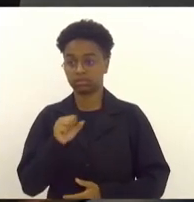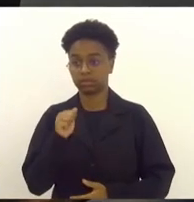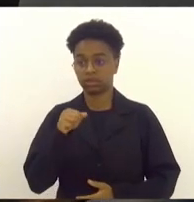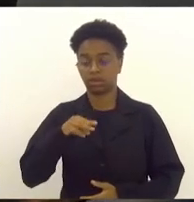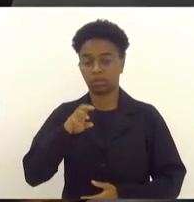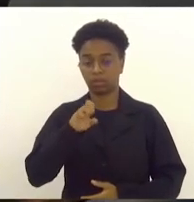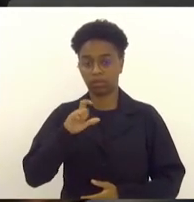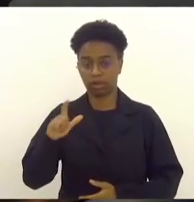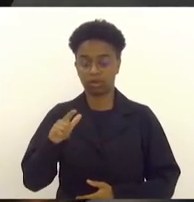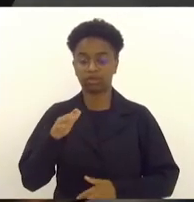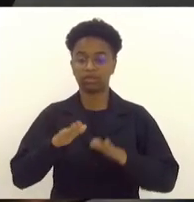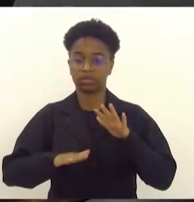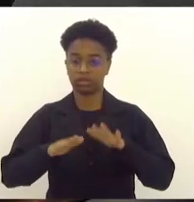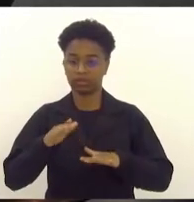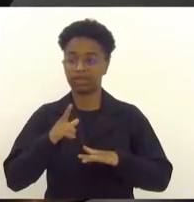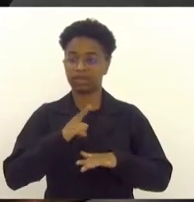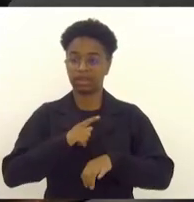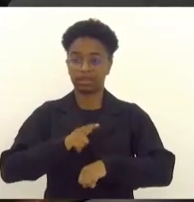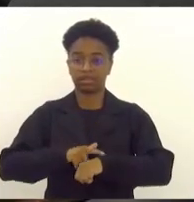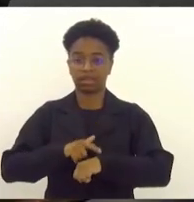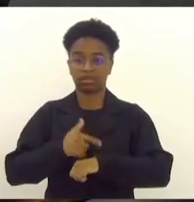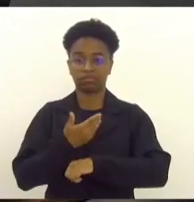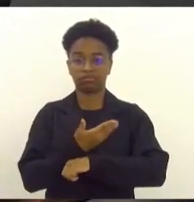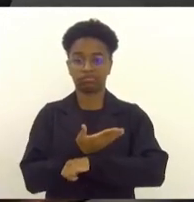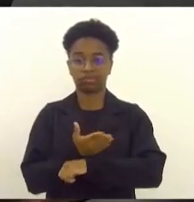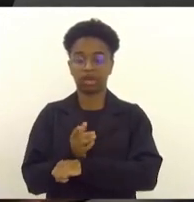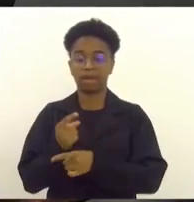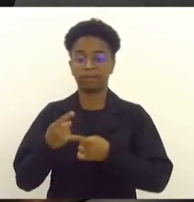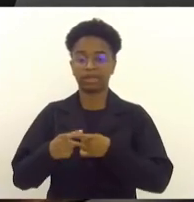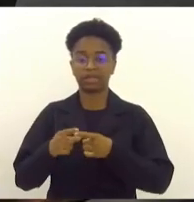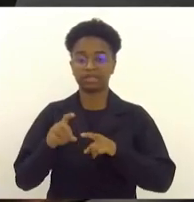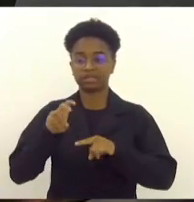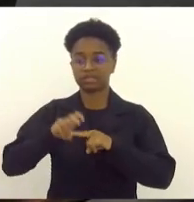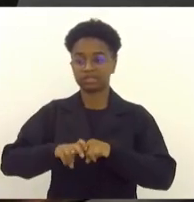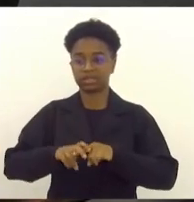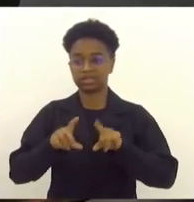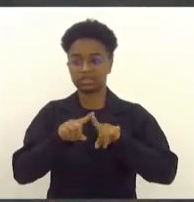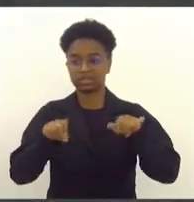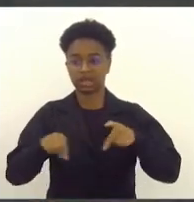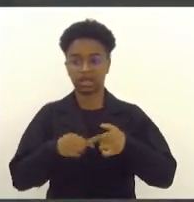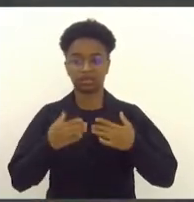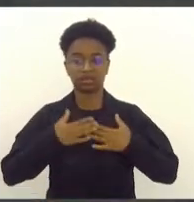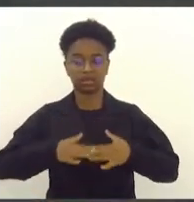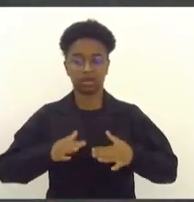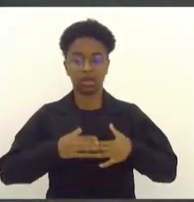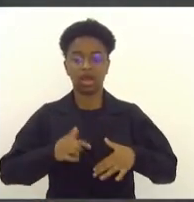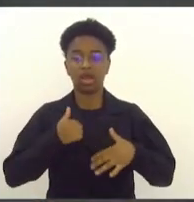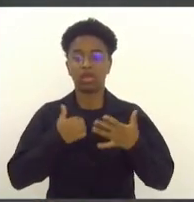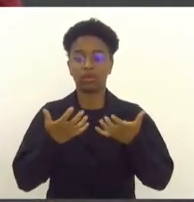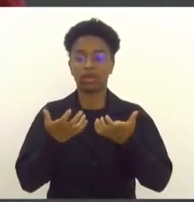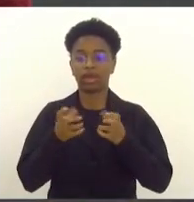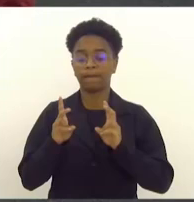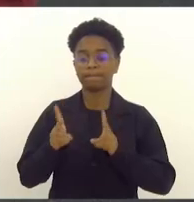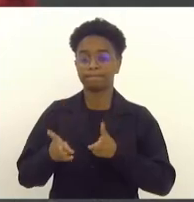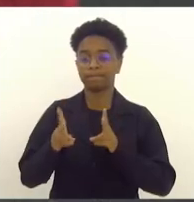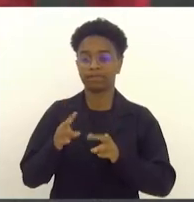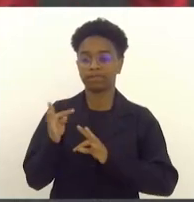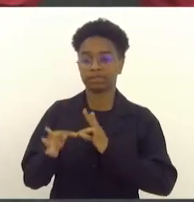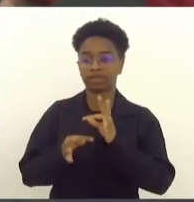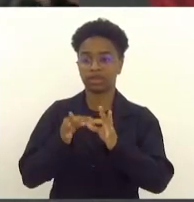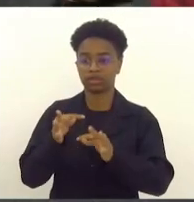deve estar com muito tempo porque ele tá sentado em algum gabinete Tranquilo eu gostaria apenas de ter o mesmo tratamento